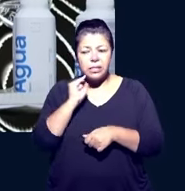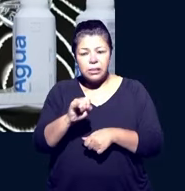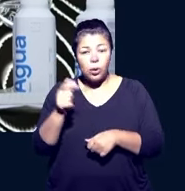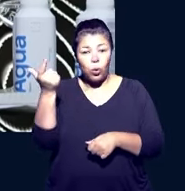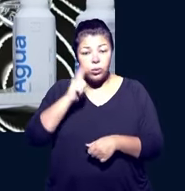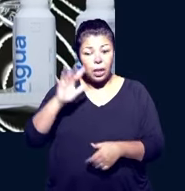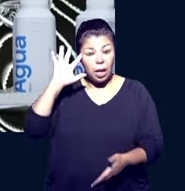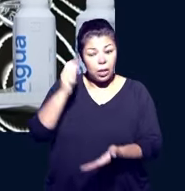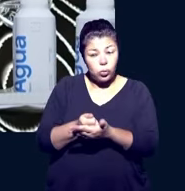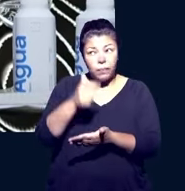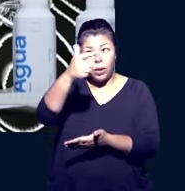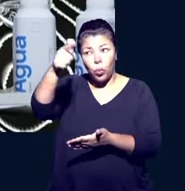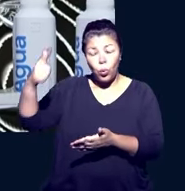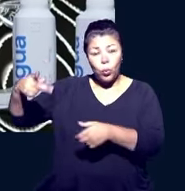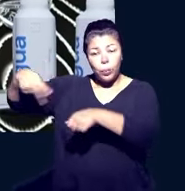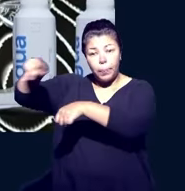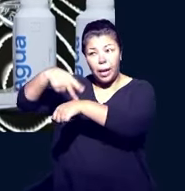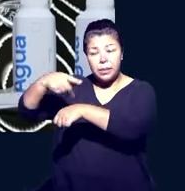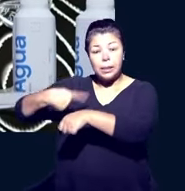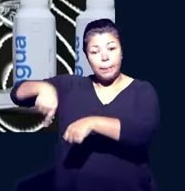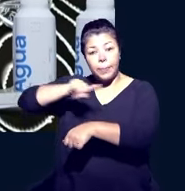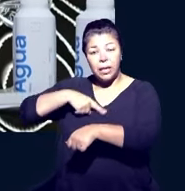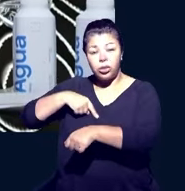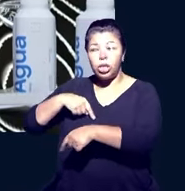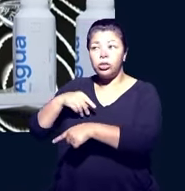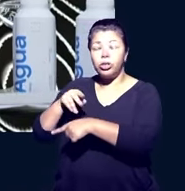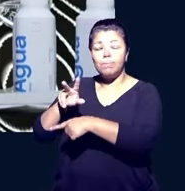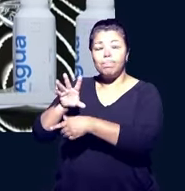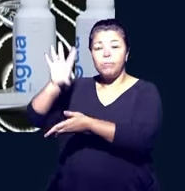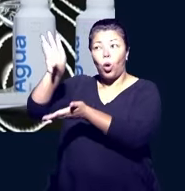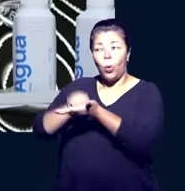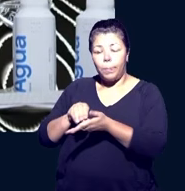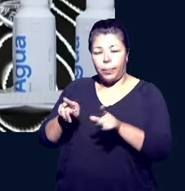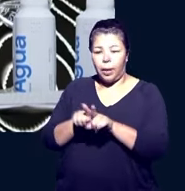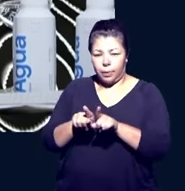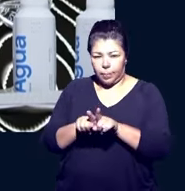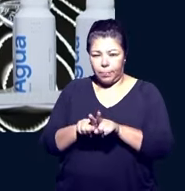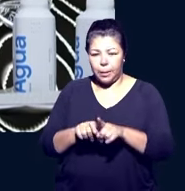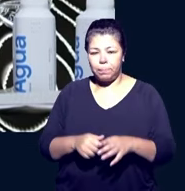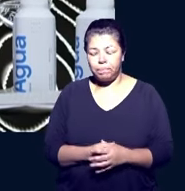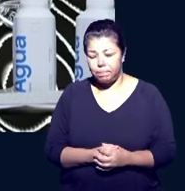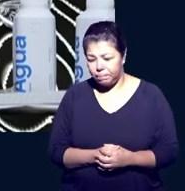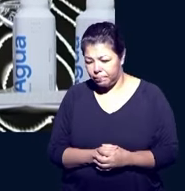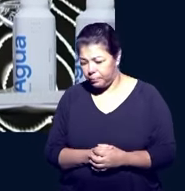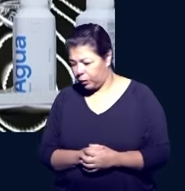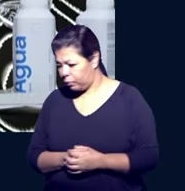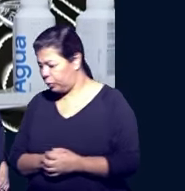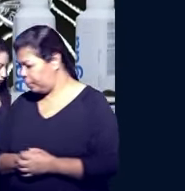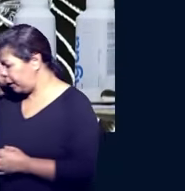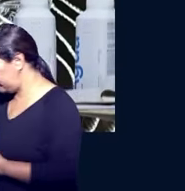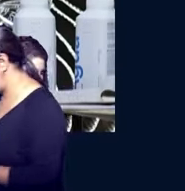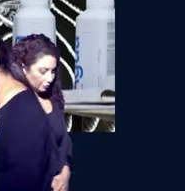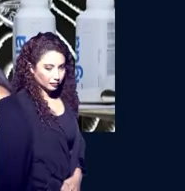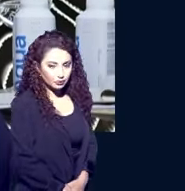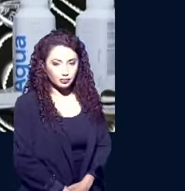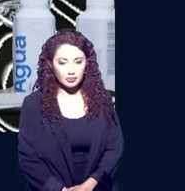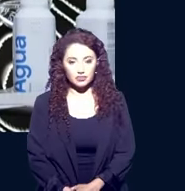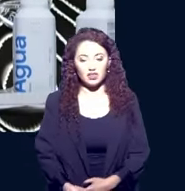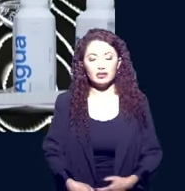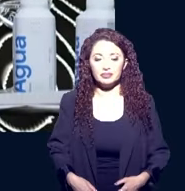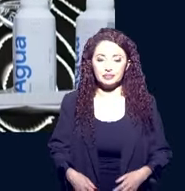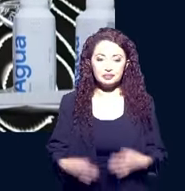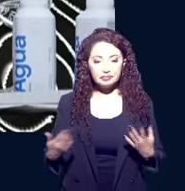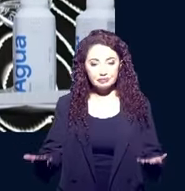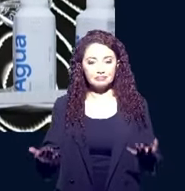alguma ideia boa para nós importarmos isso e contra o poder público em geral agora sobre a questão da litigiosidade trabalhista Murilo eu